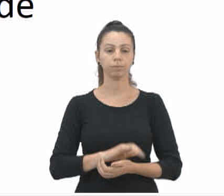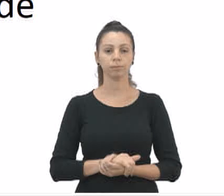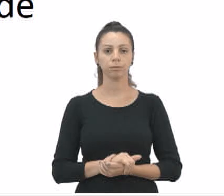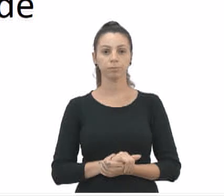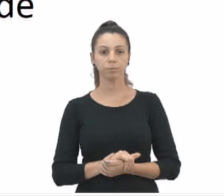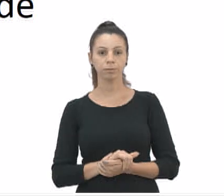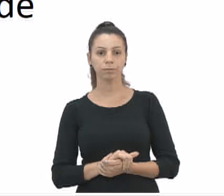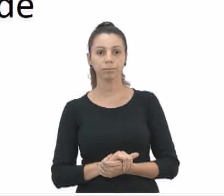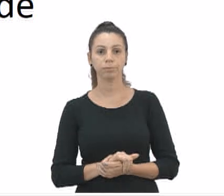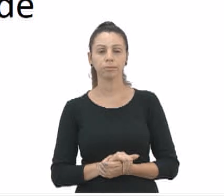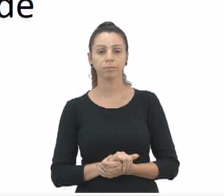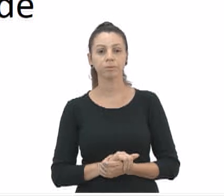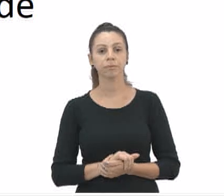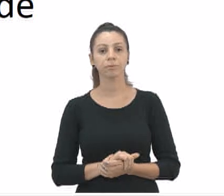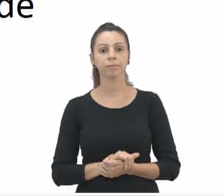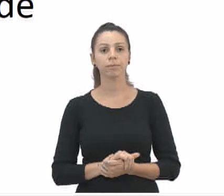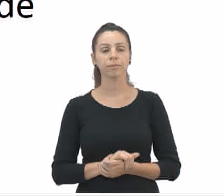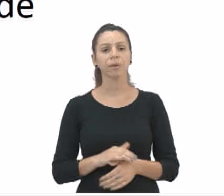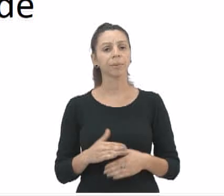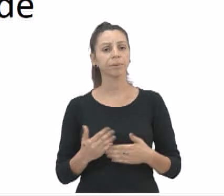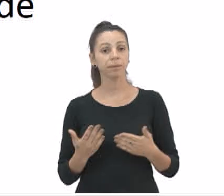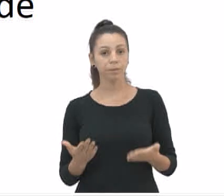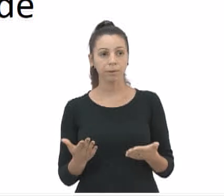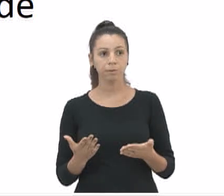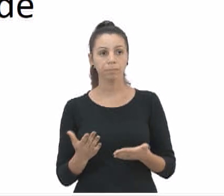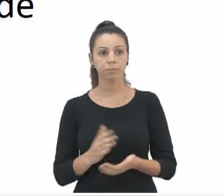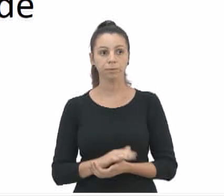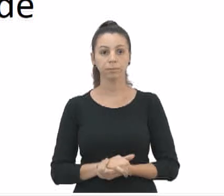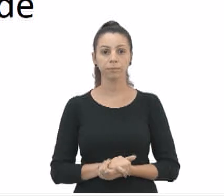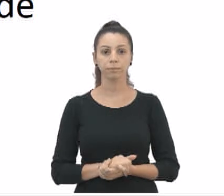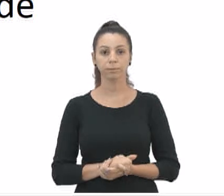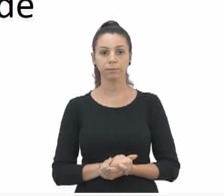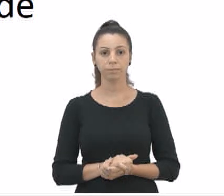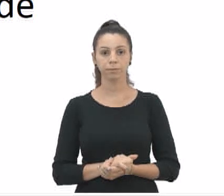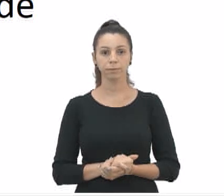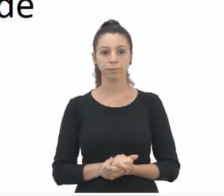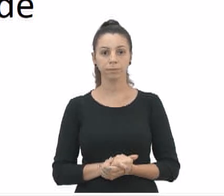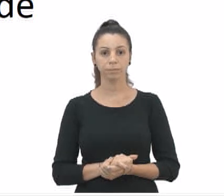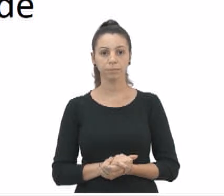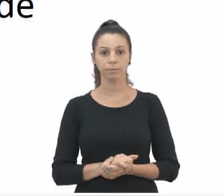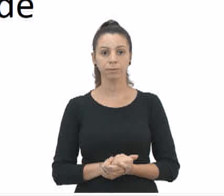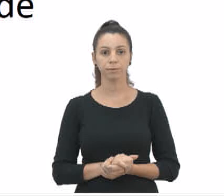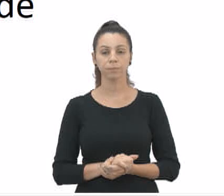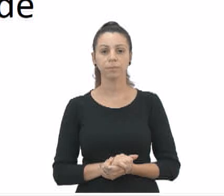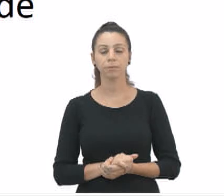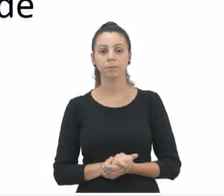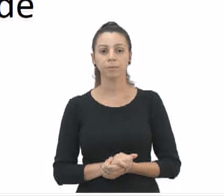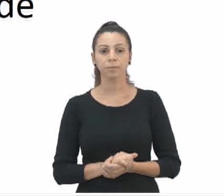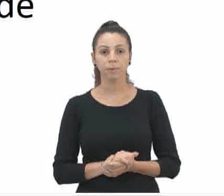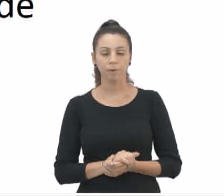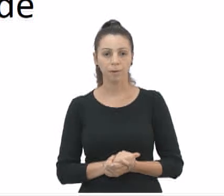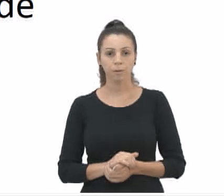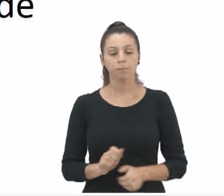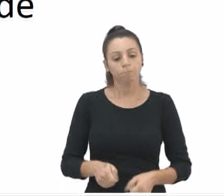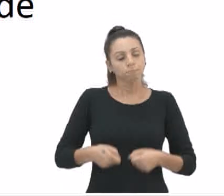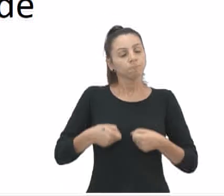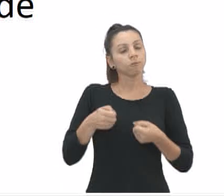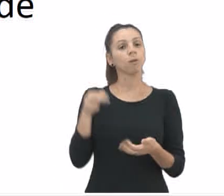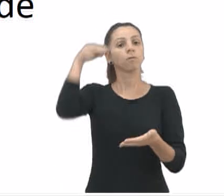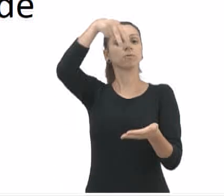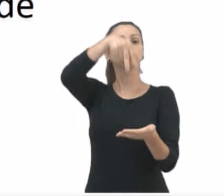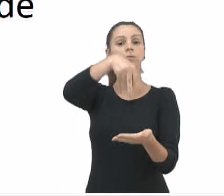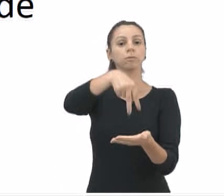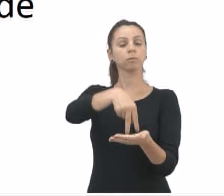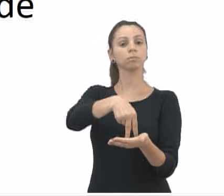Foi então que finalmente, se refazendo, disse firme e calma